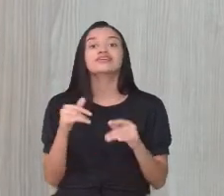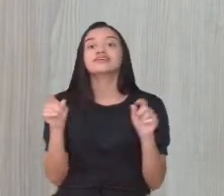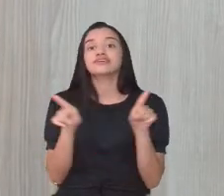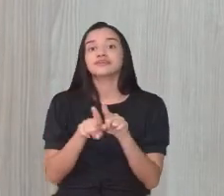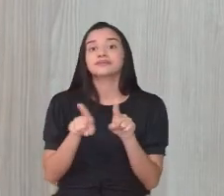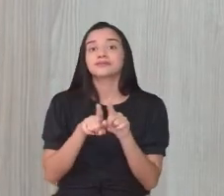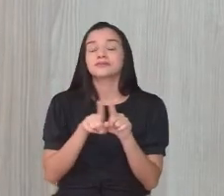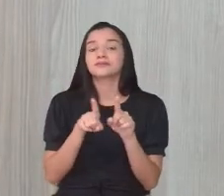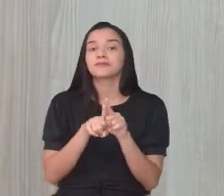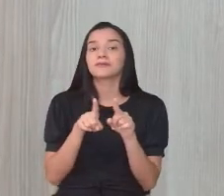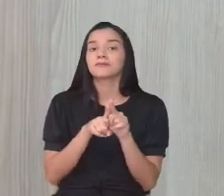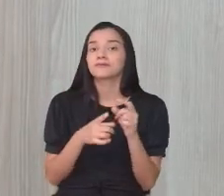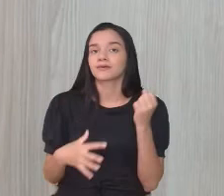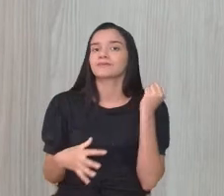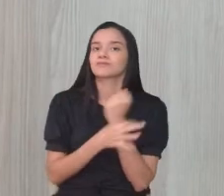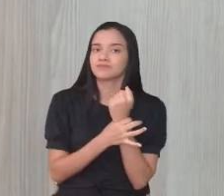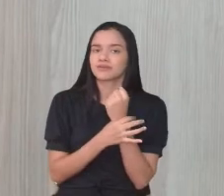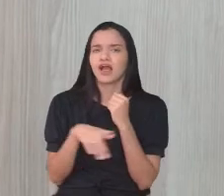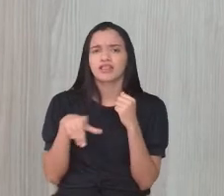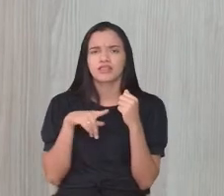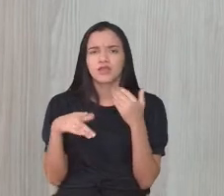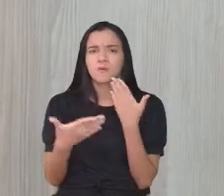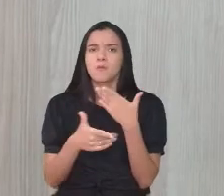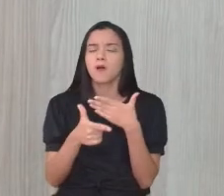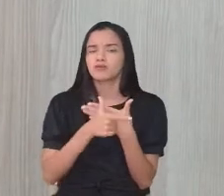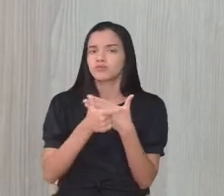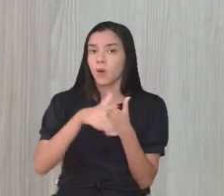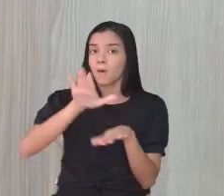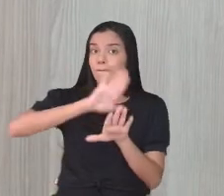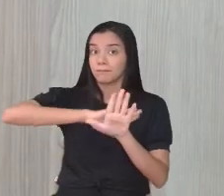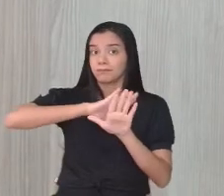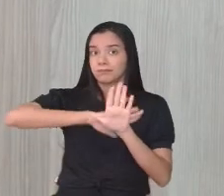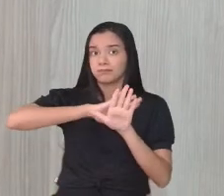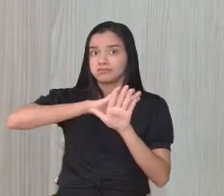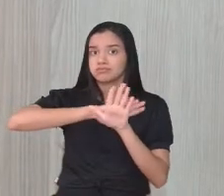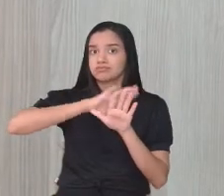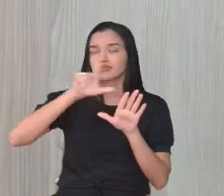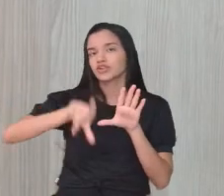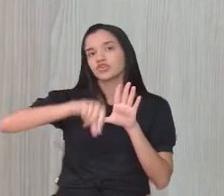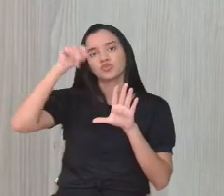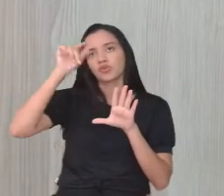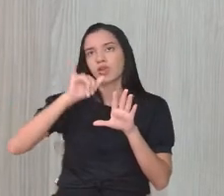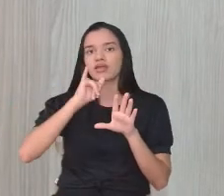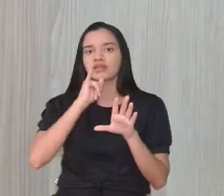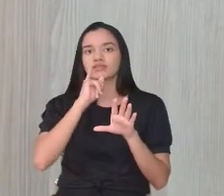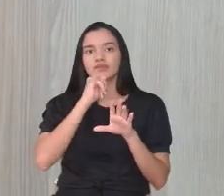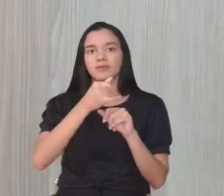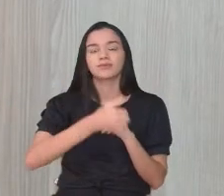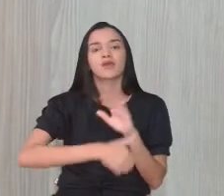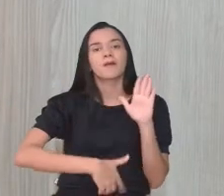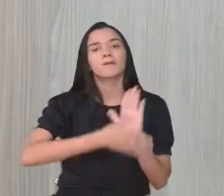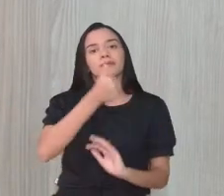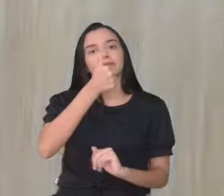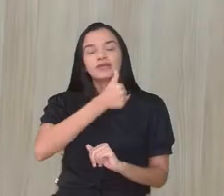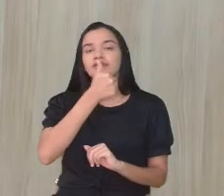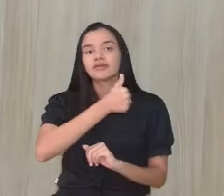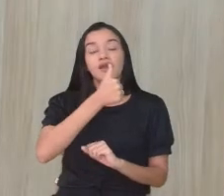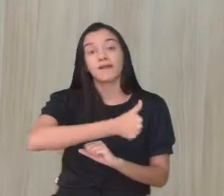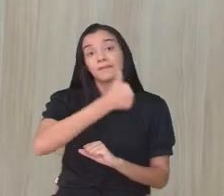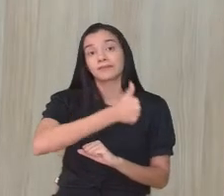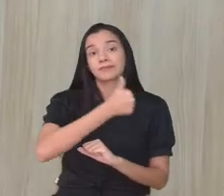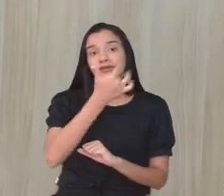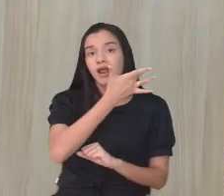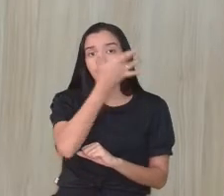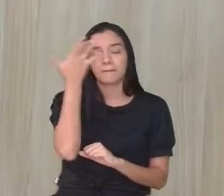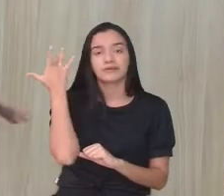essa narração. Tem uma função por trás da escolha desse narrador, né? Se Isso. ele acontece em primeira pessoa, eu estou querendo dar um